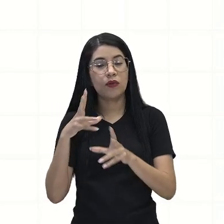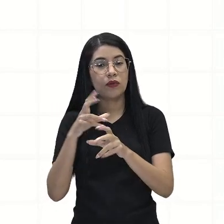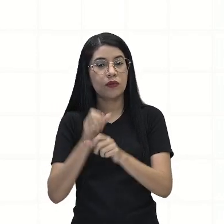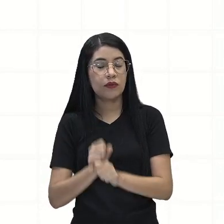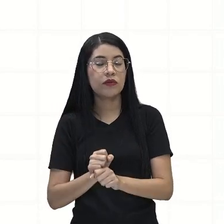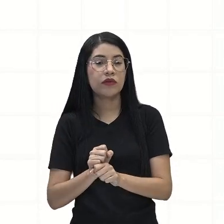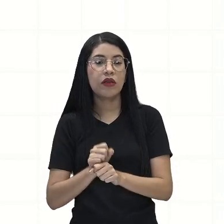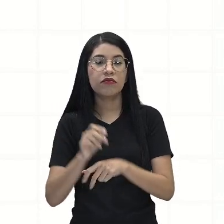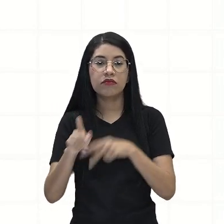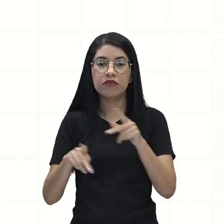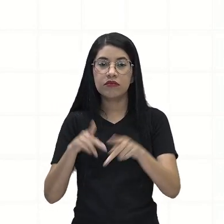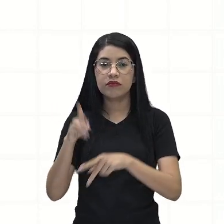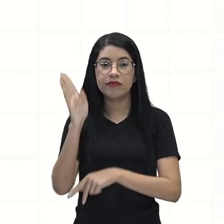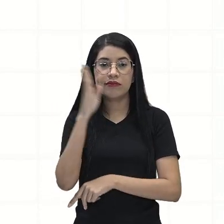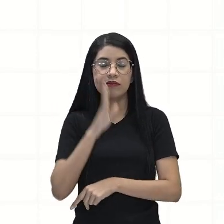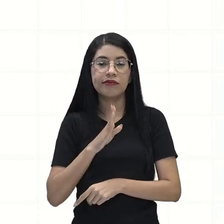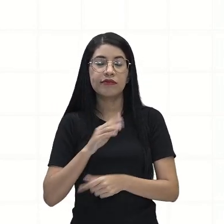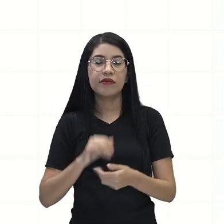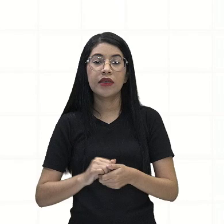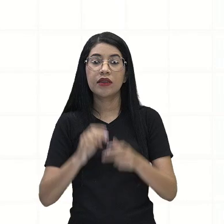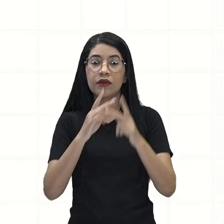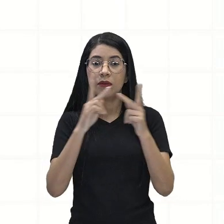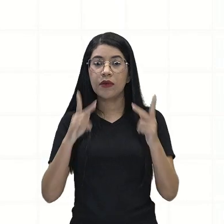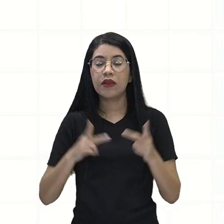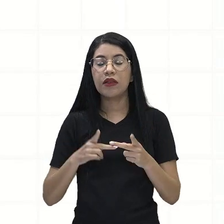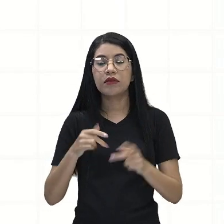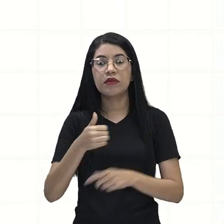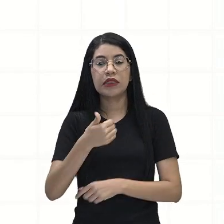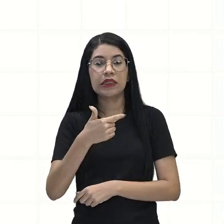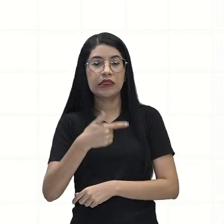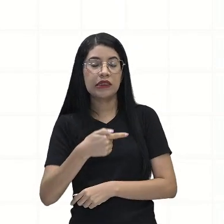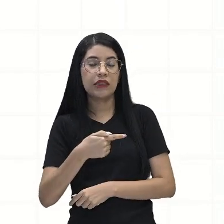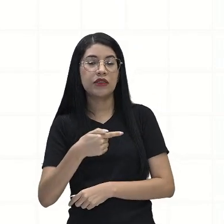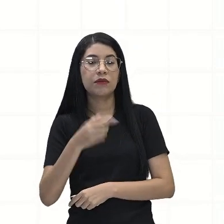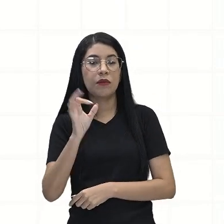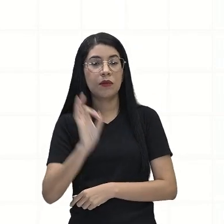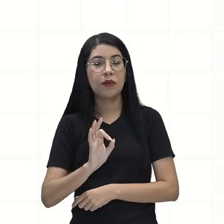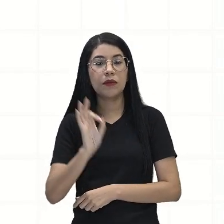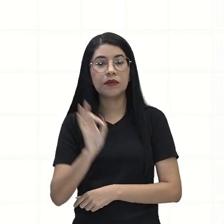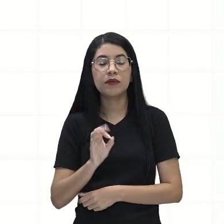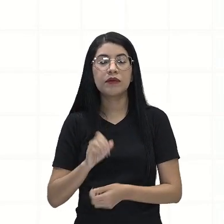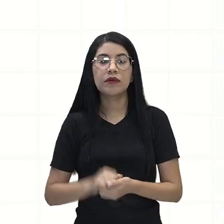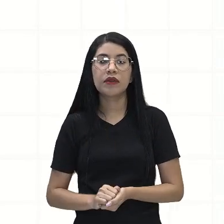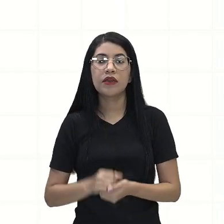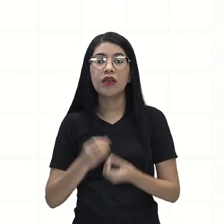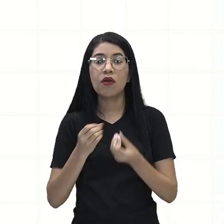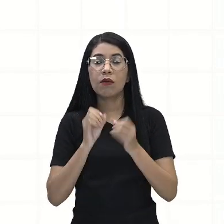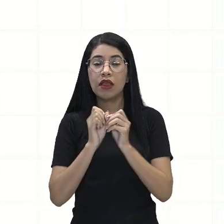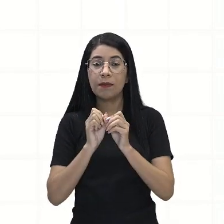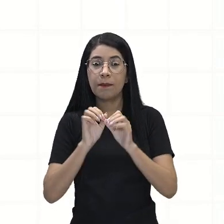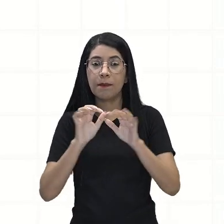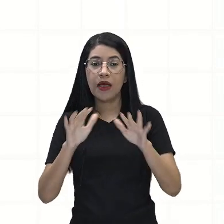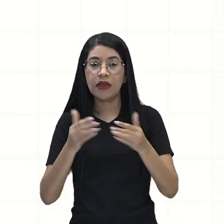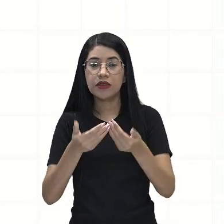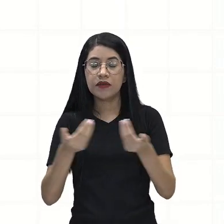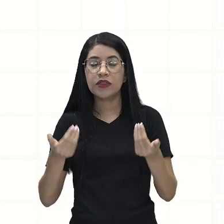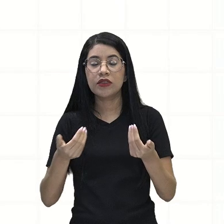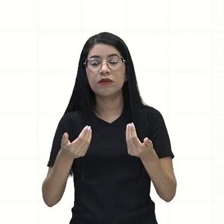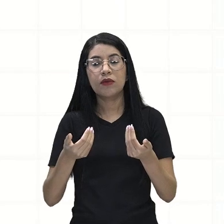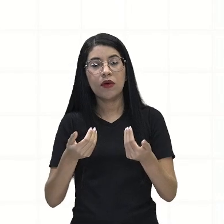aqui a gente tem no nosso gráfico de pizza 17%. E aí nós temos a distribuição destas crianças por sexo,